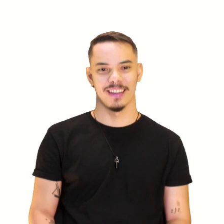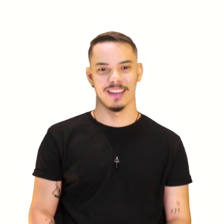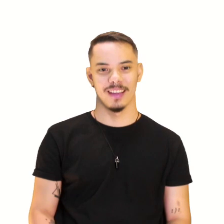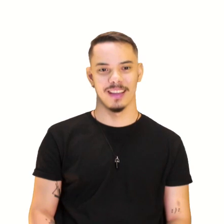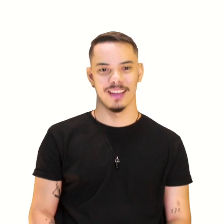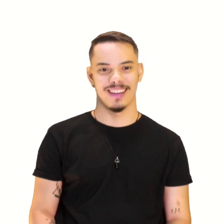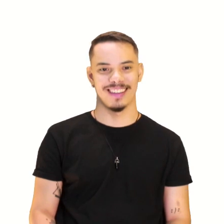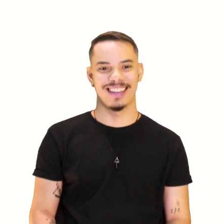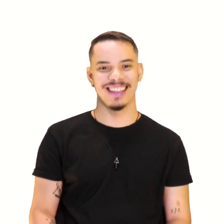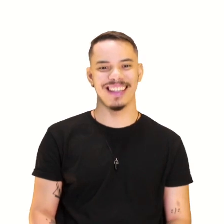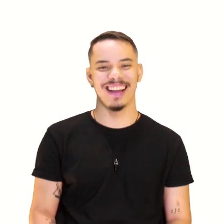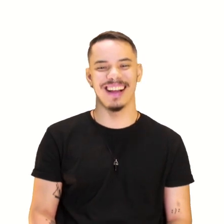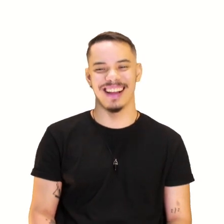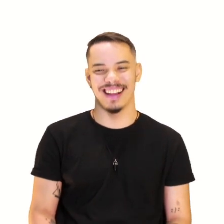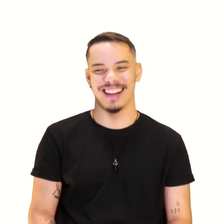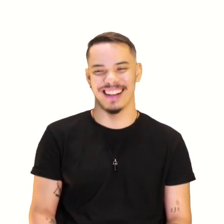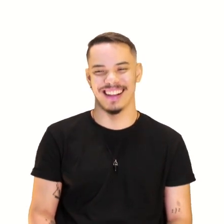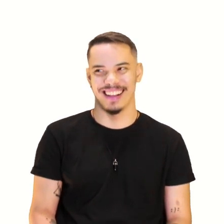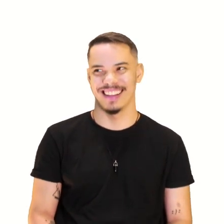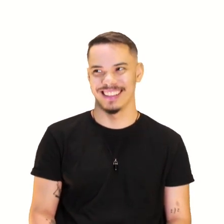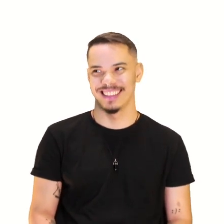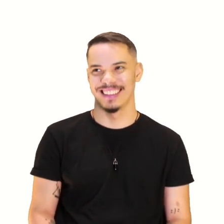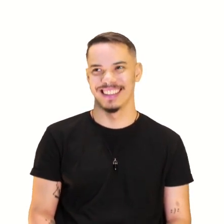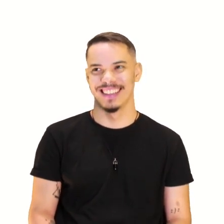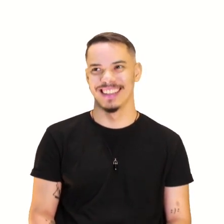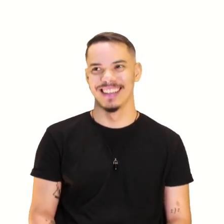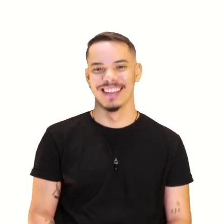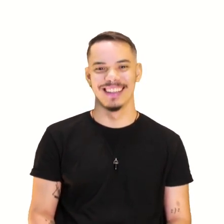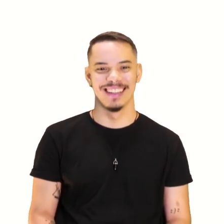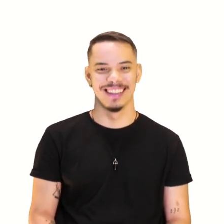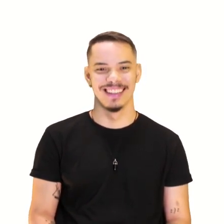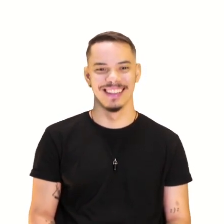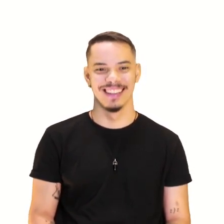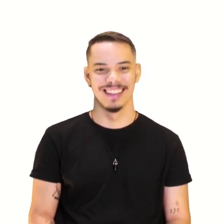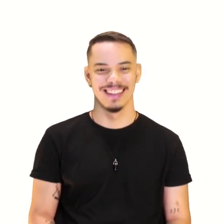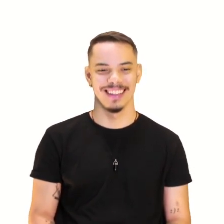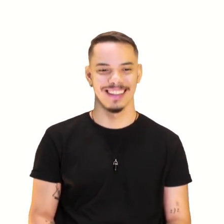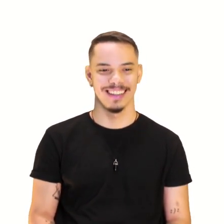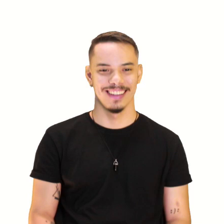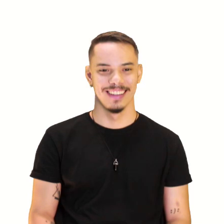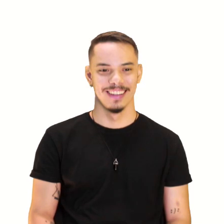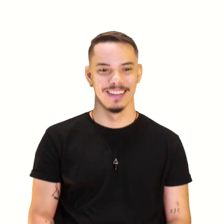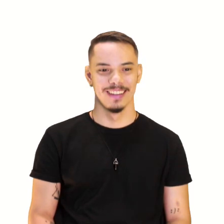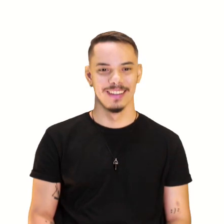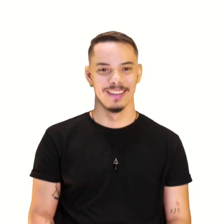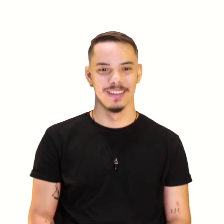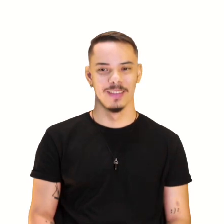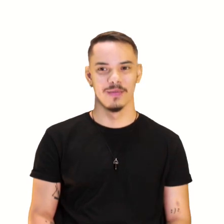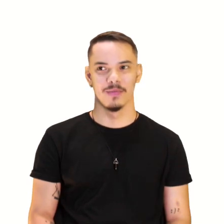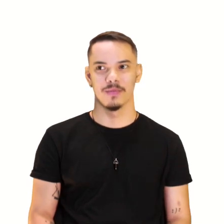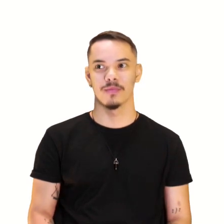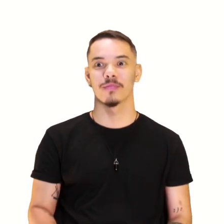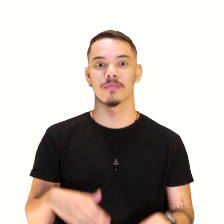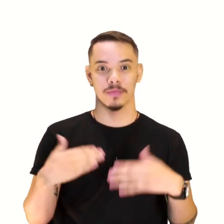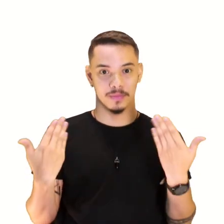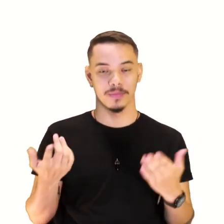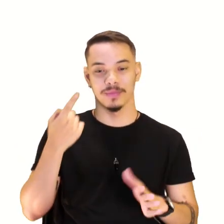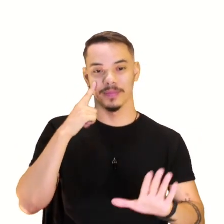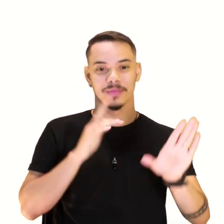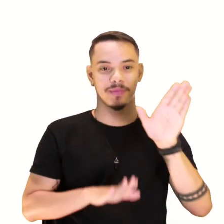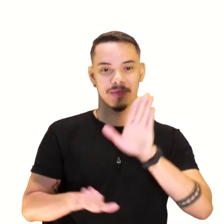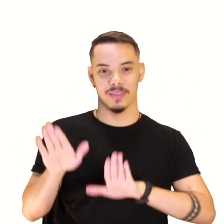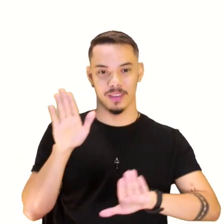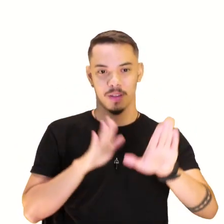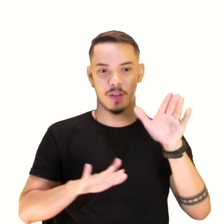Aqui. Tá bom, senão tem que limpar aí, senão não vai aparecer o restante. Ele quer o A1, então a gente tem que tomar cuidado de